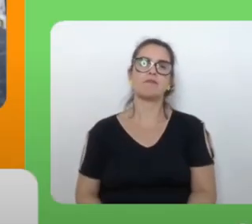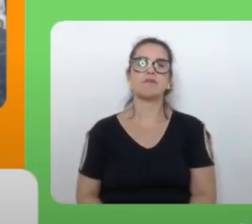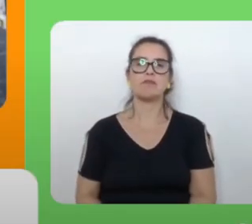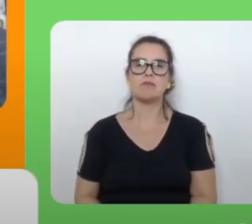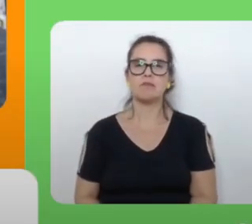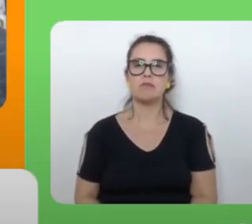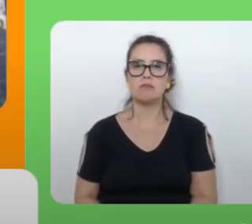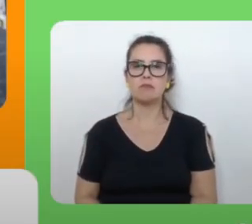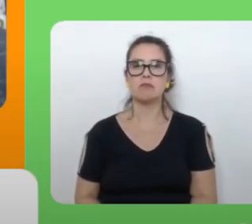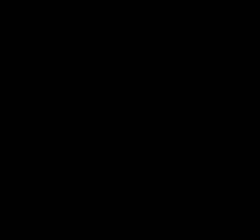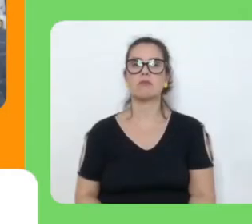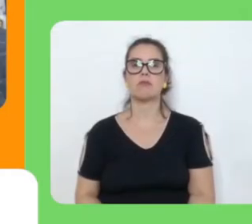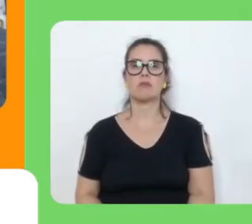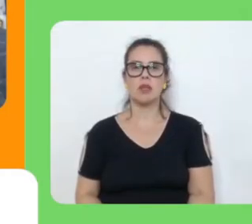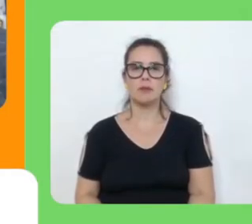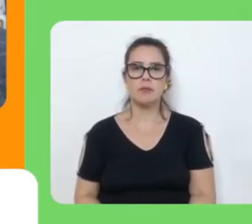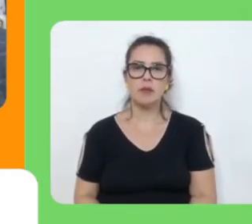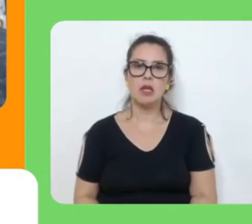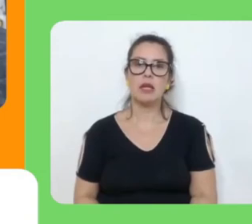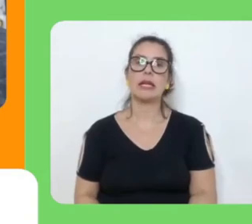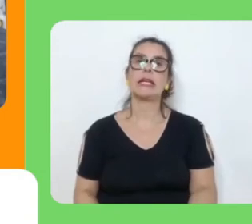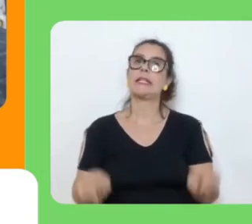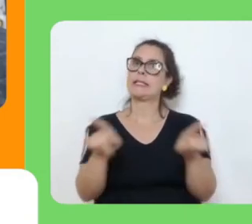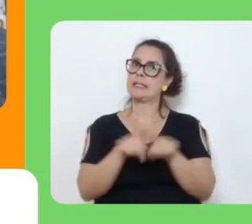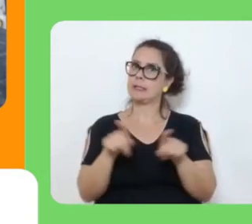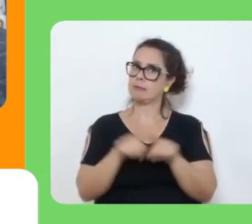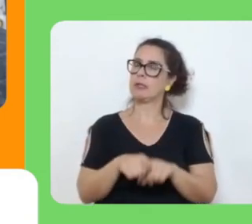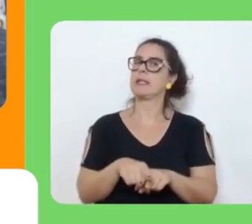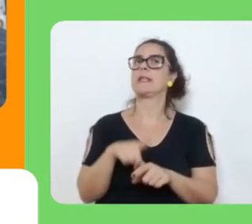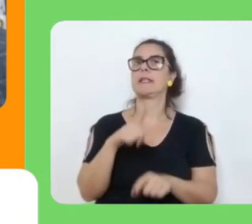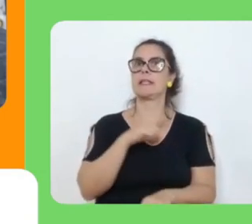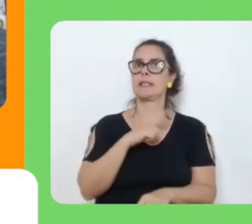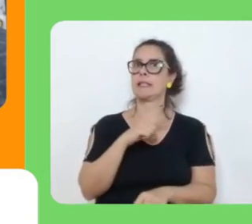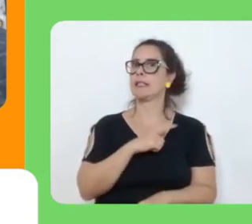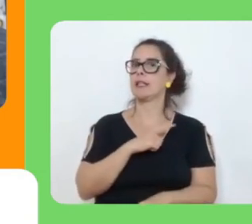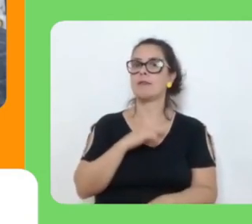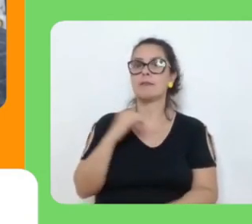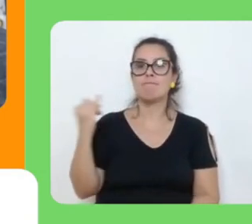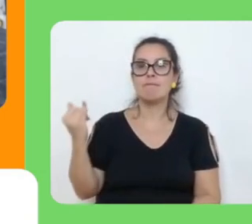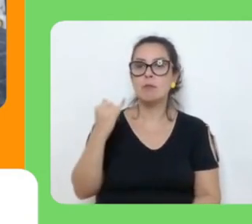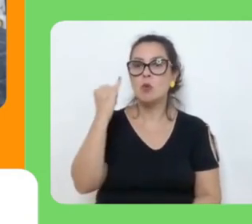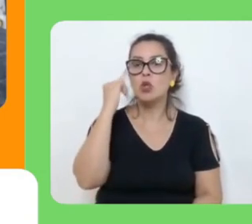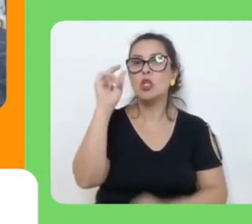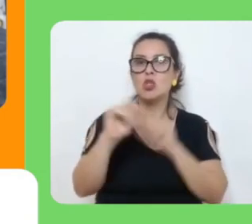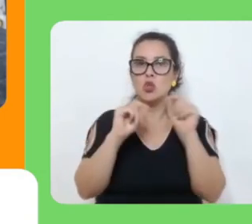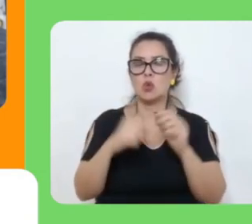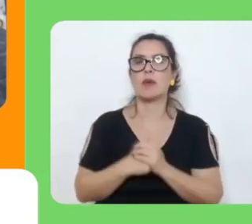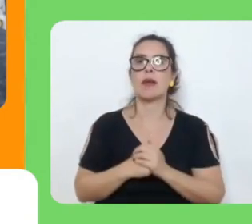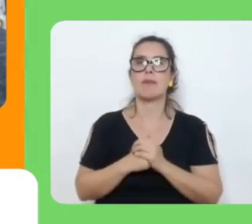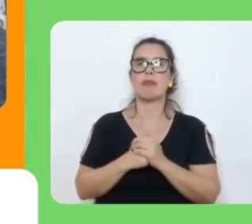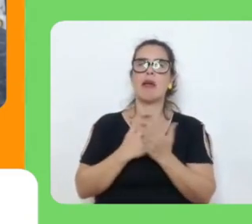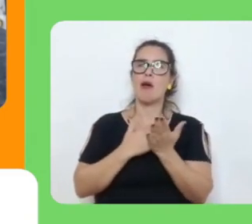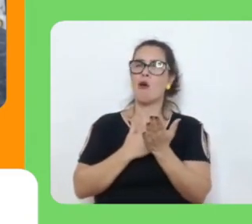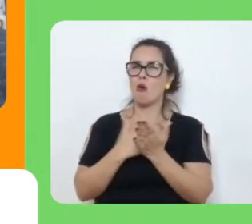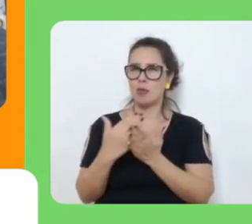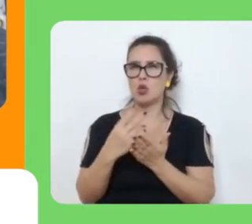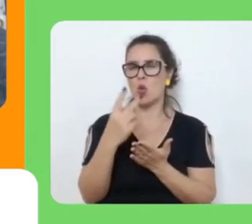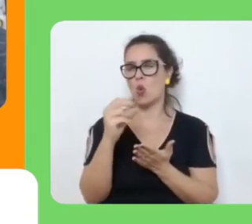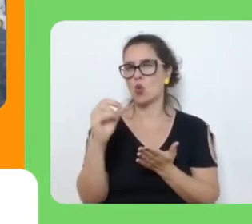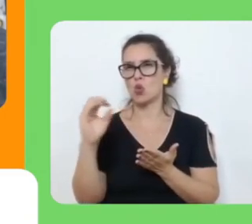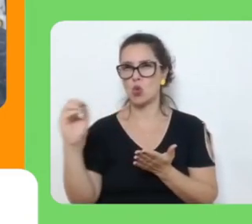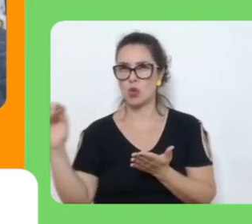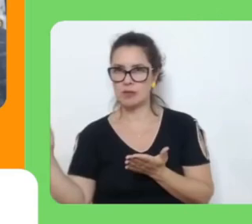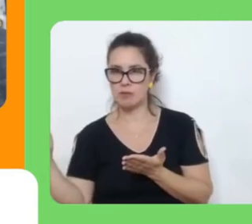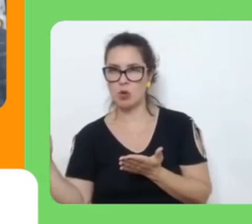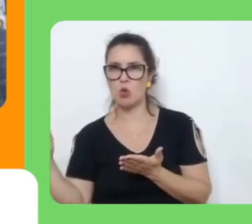aproveitando, teve também um outro salto fundamental ali na época do início do milênio também, principalmente com a